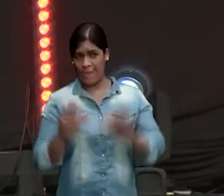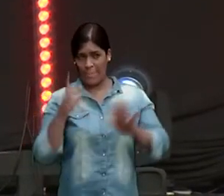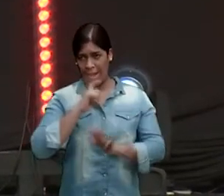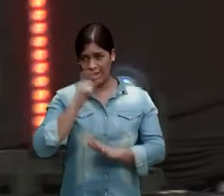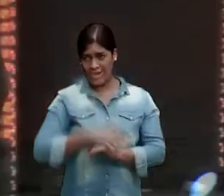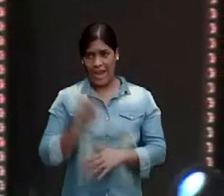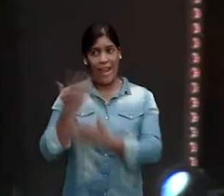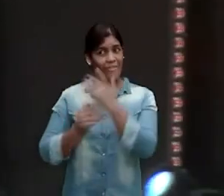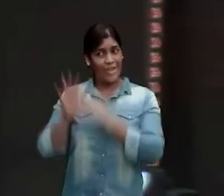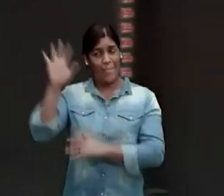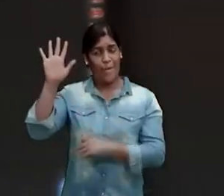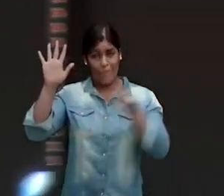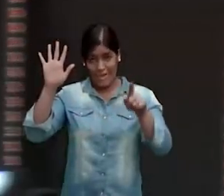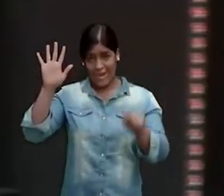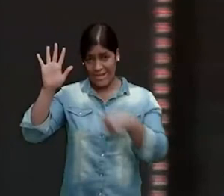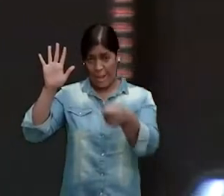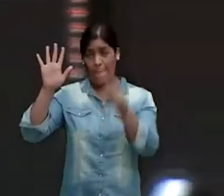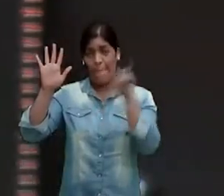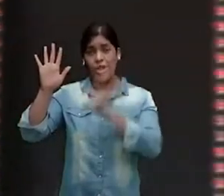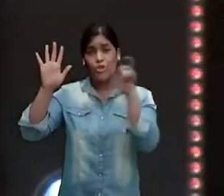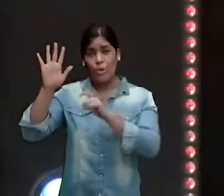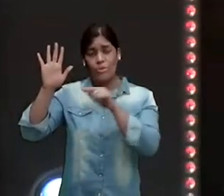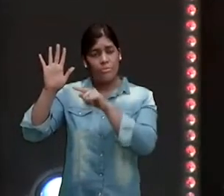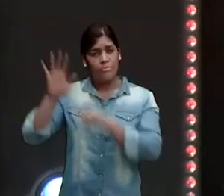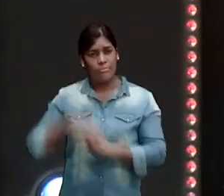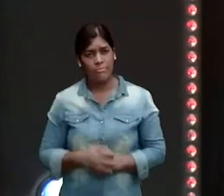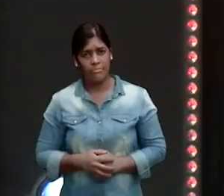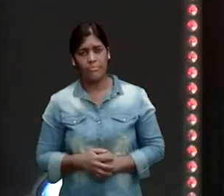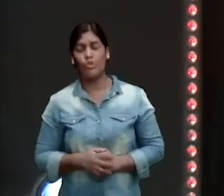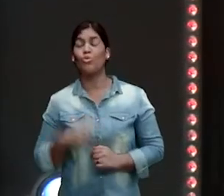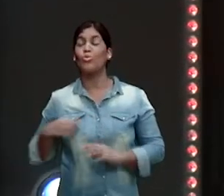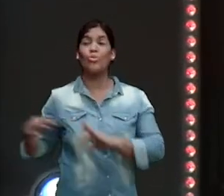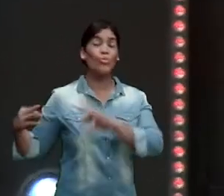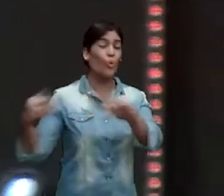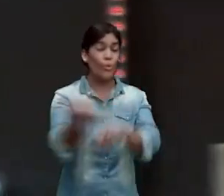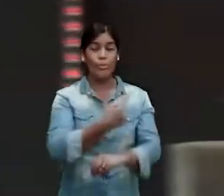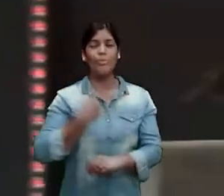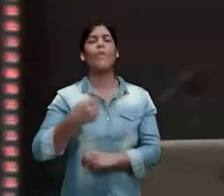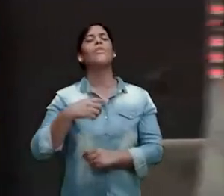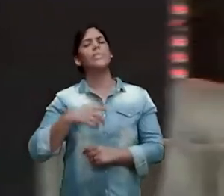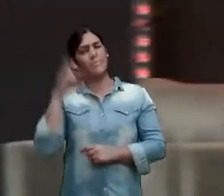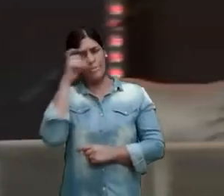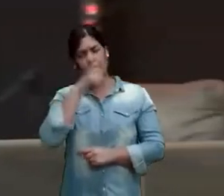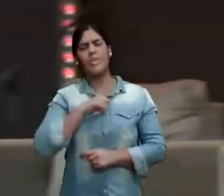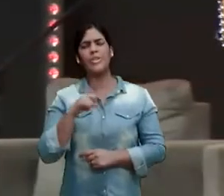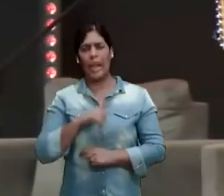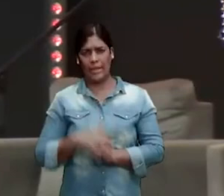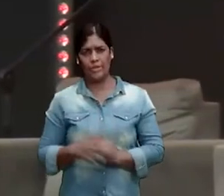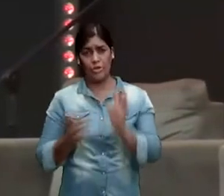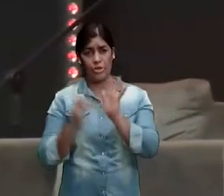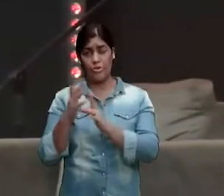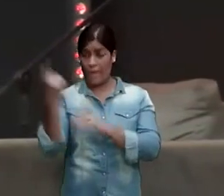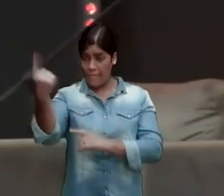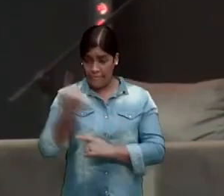se levanta sua mão você que é mentiroso todos passamos por lutas e ou não ele diz assim Vinde a mim todos que estais